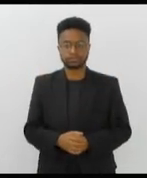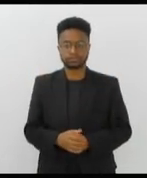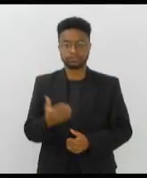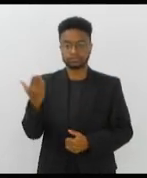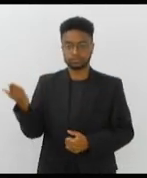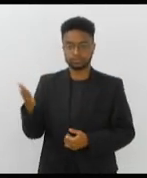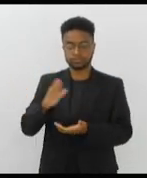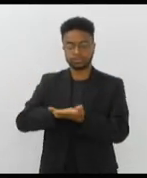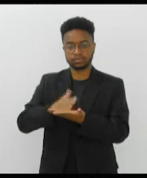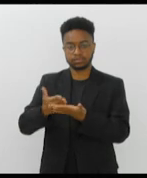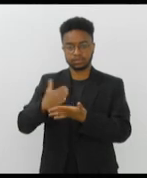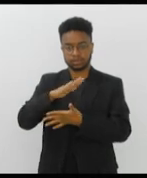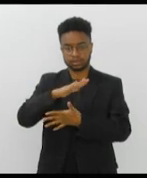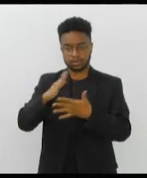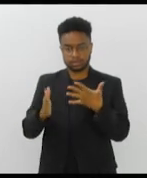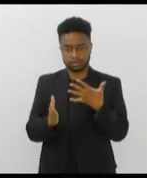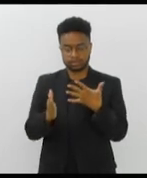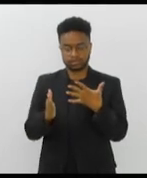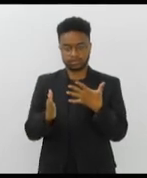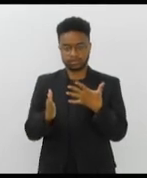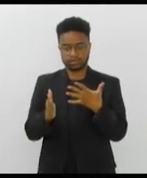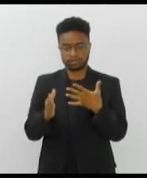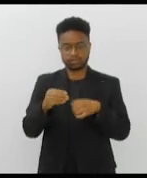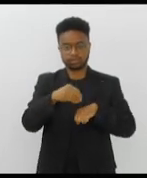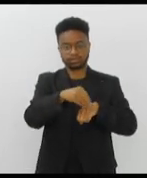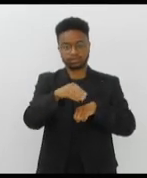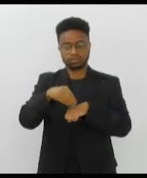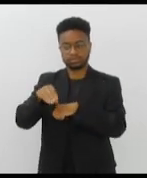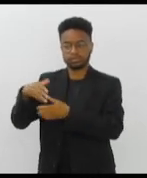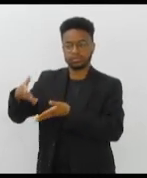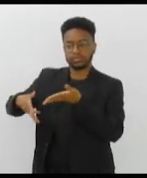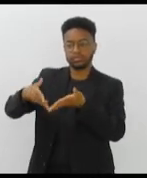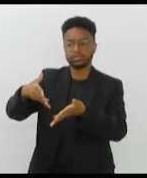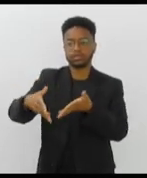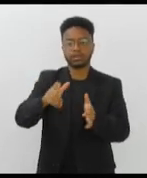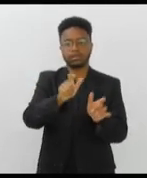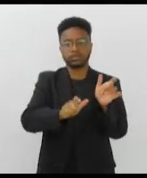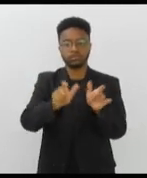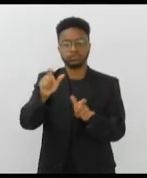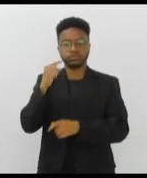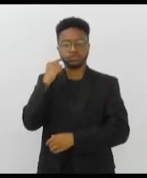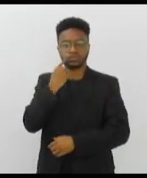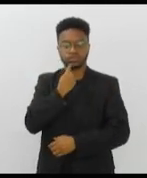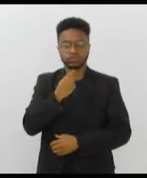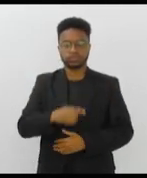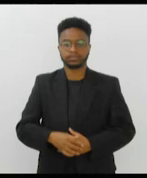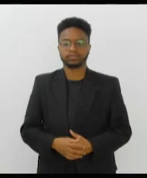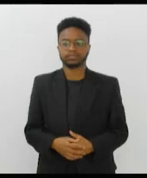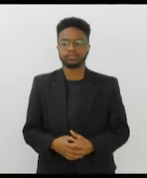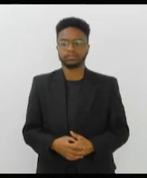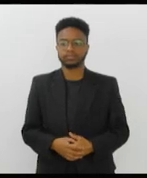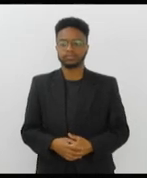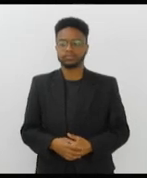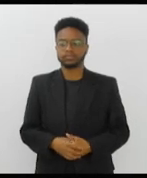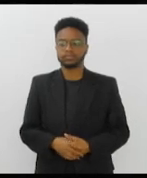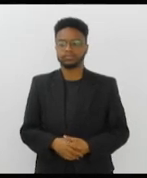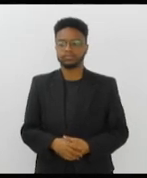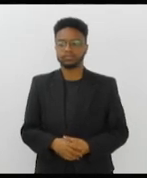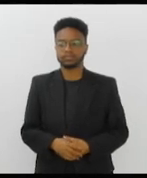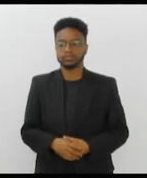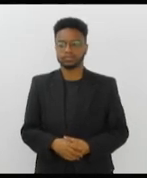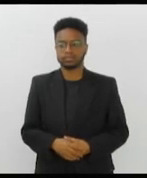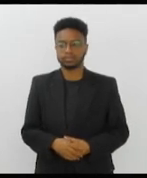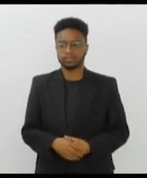intérprete da língua de Libras, que leva a nossa voz aos deficientes auditivos.